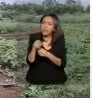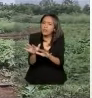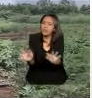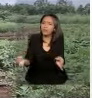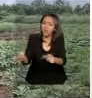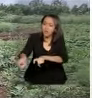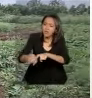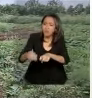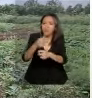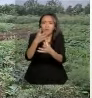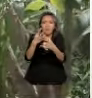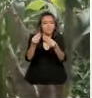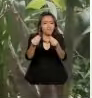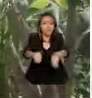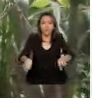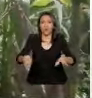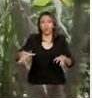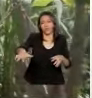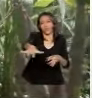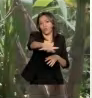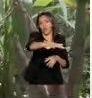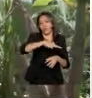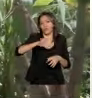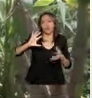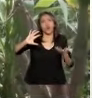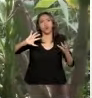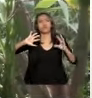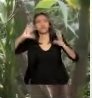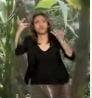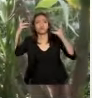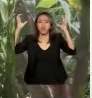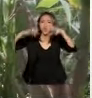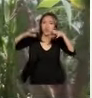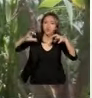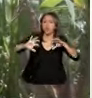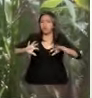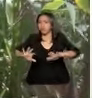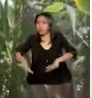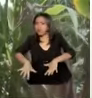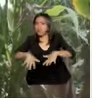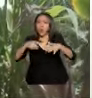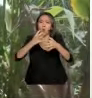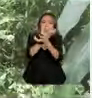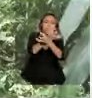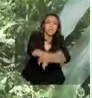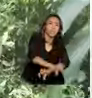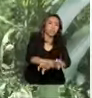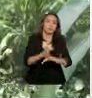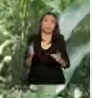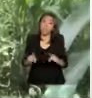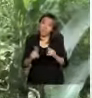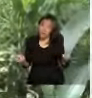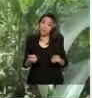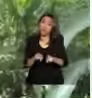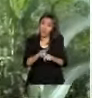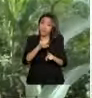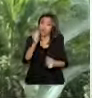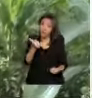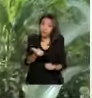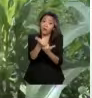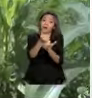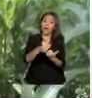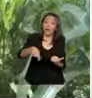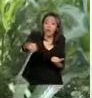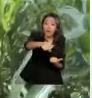cidade, em sua região, as agências bancárias, seu gerente de banco que faz o atendimento para você, para que você possa ter em mãos